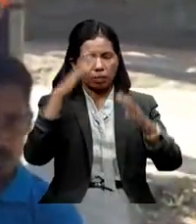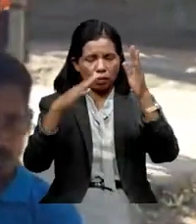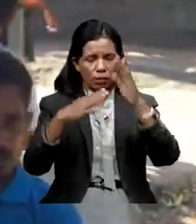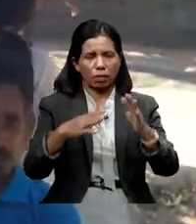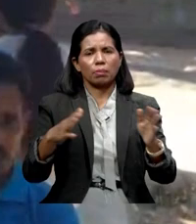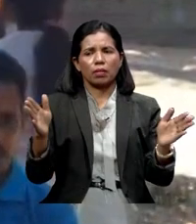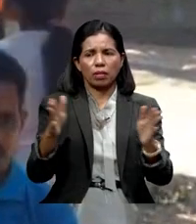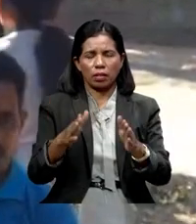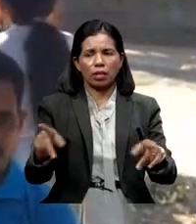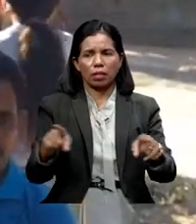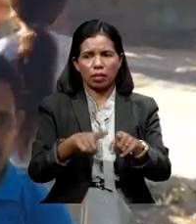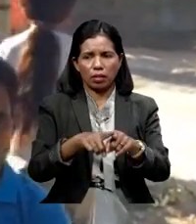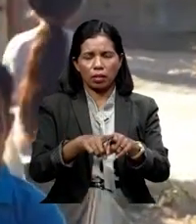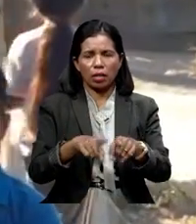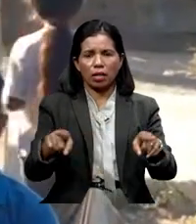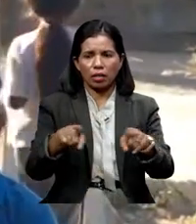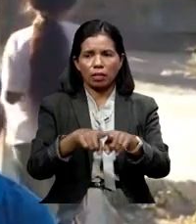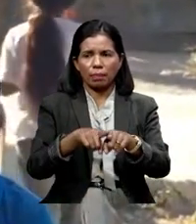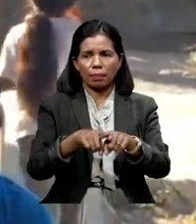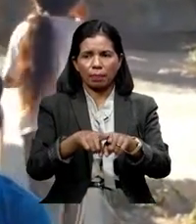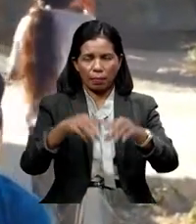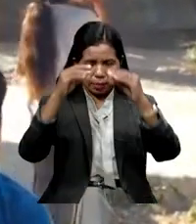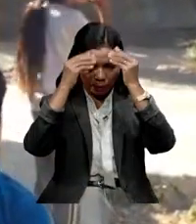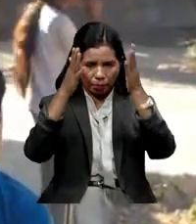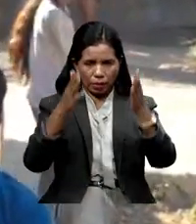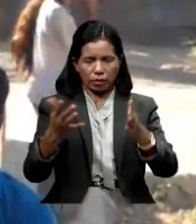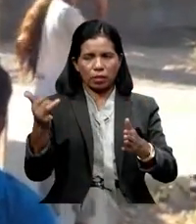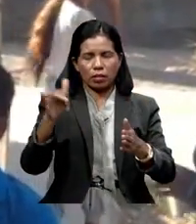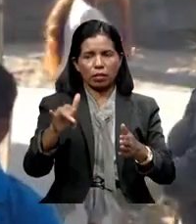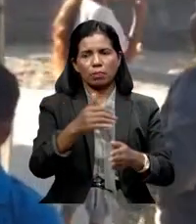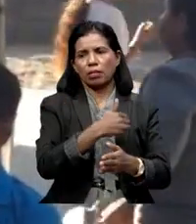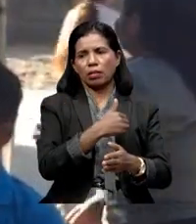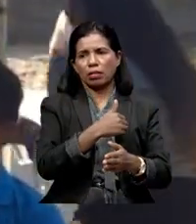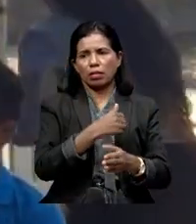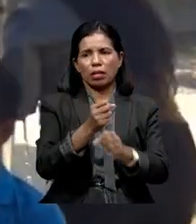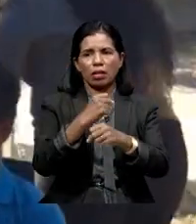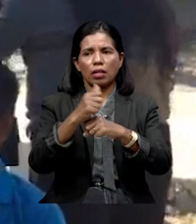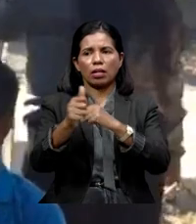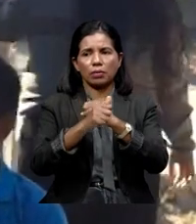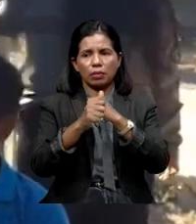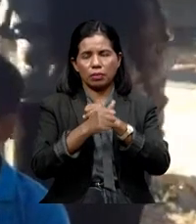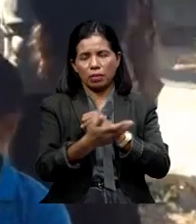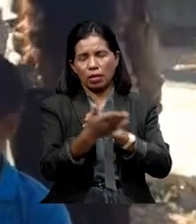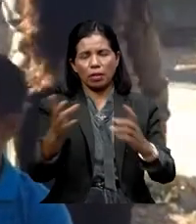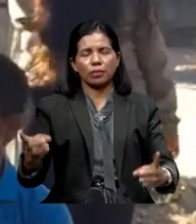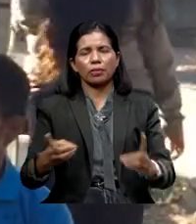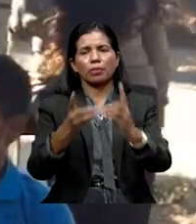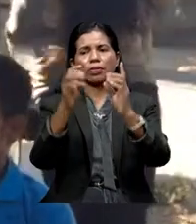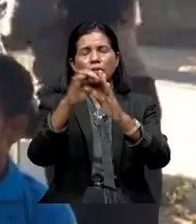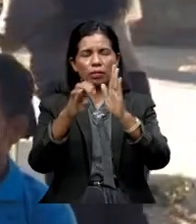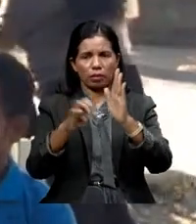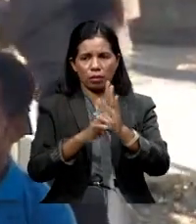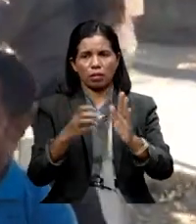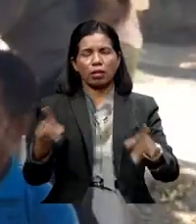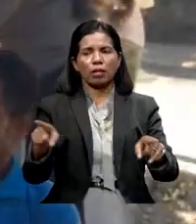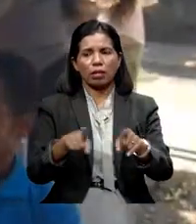kuambang ane samo sanesa amanorin sira nebe maka haro asau nebe kasori tere istar ida nemok